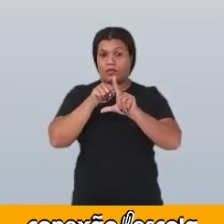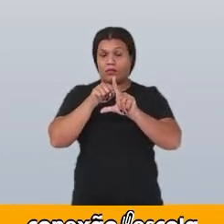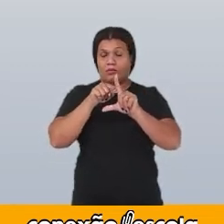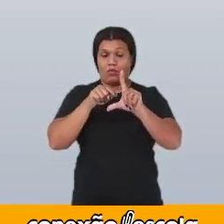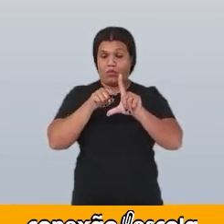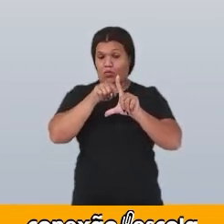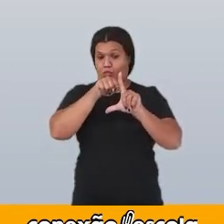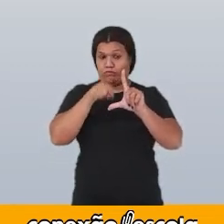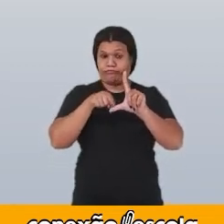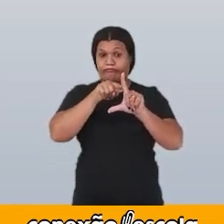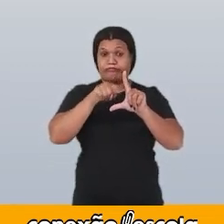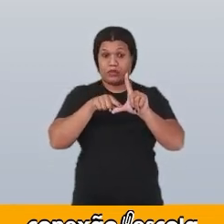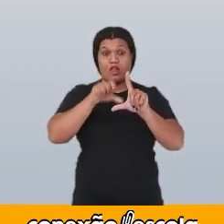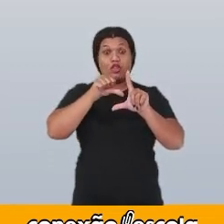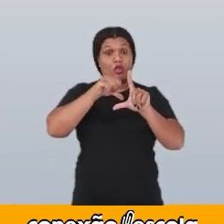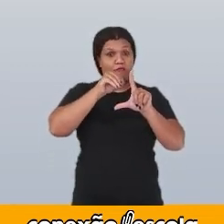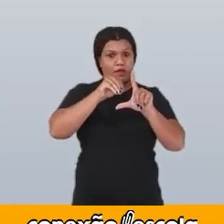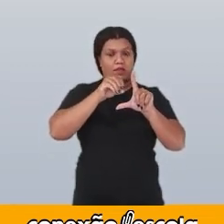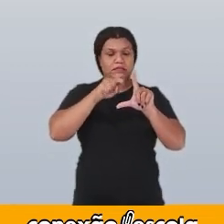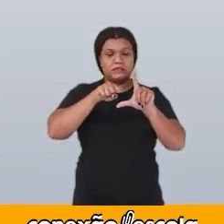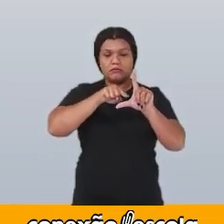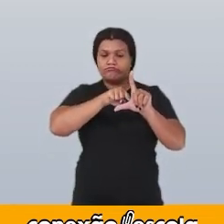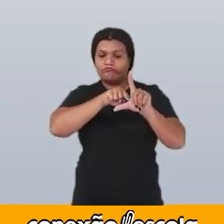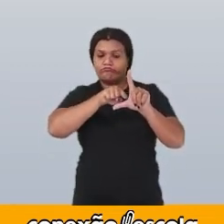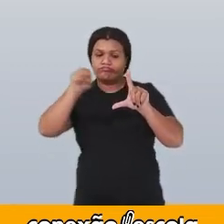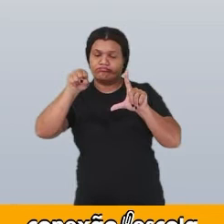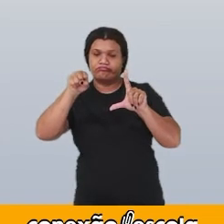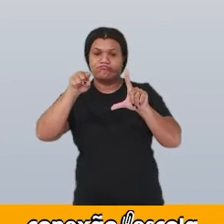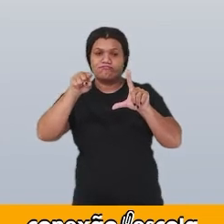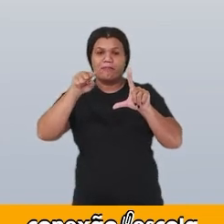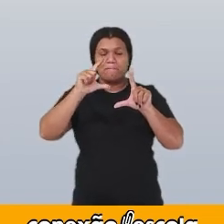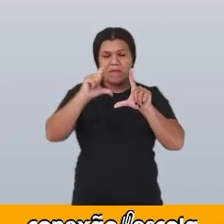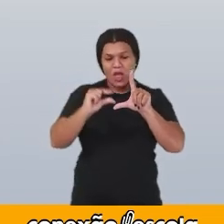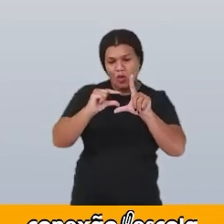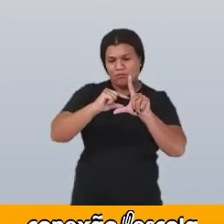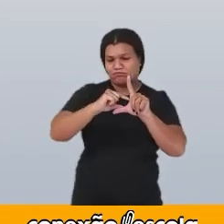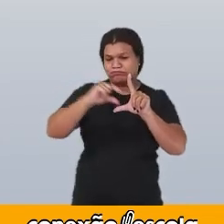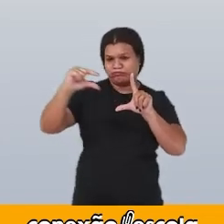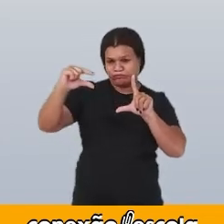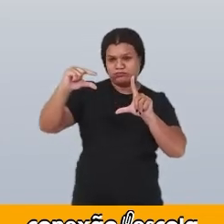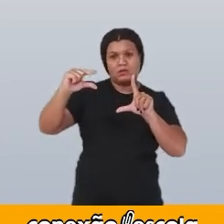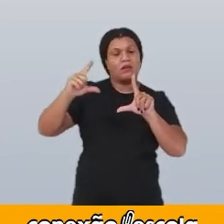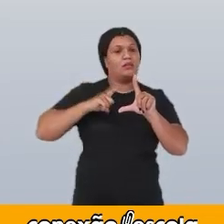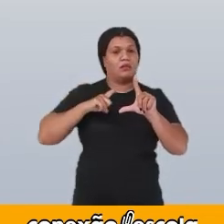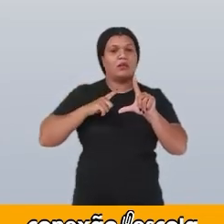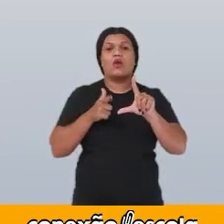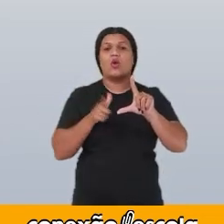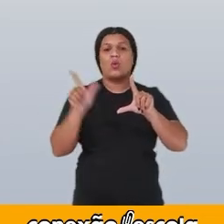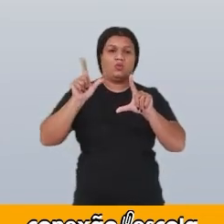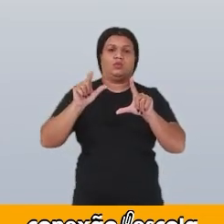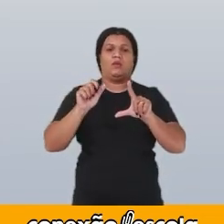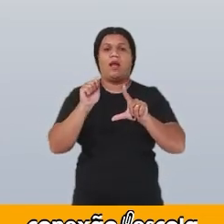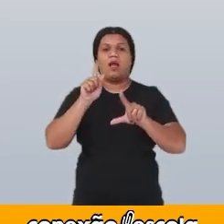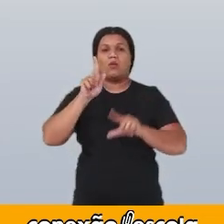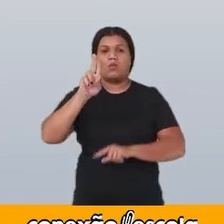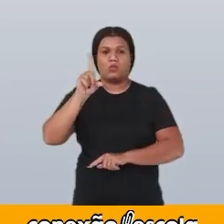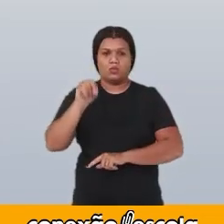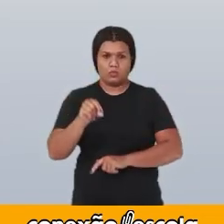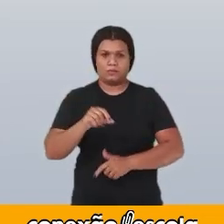eu pegar qualquer ângulo que esteja nesse espaço menor do que 90 graus, eu tenho um ângulo